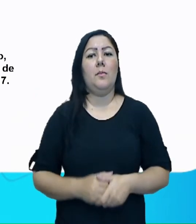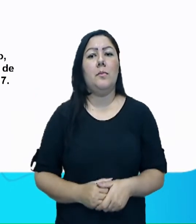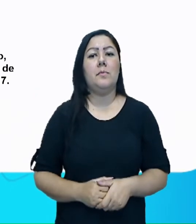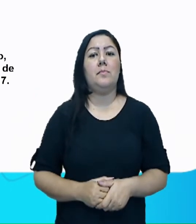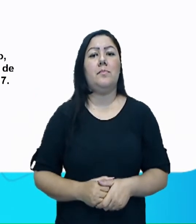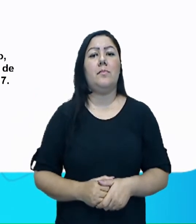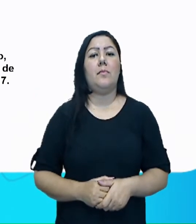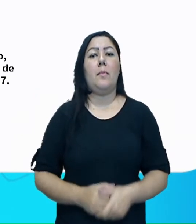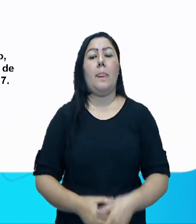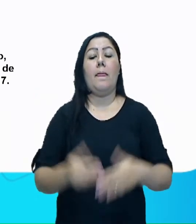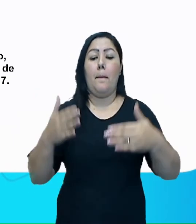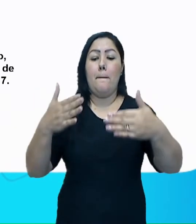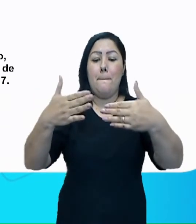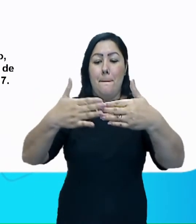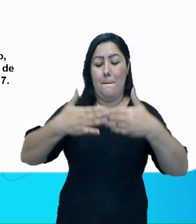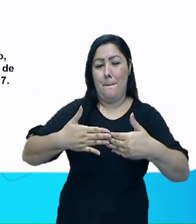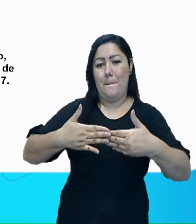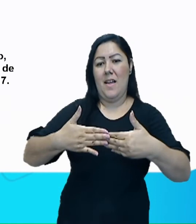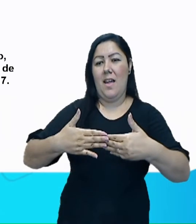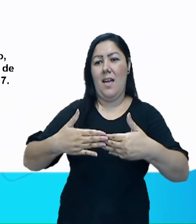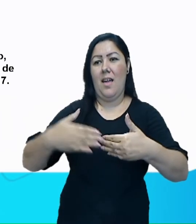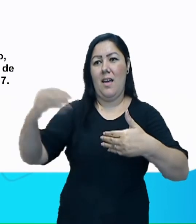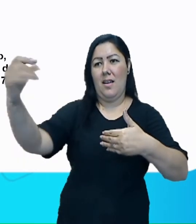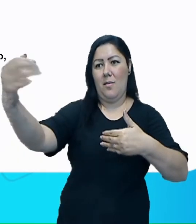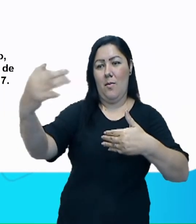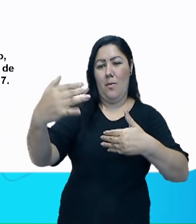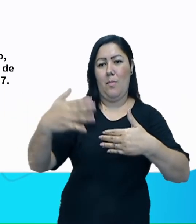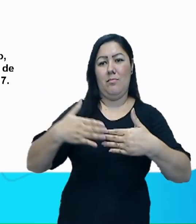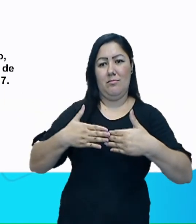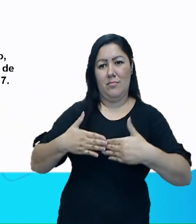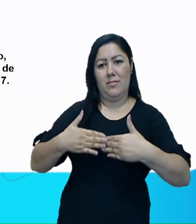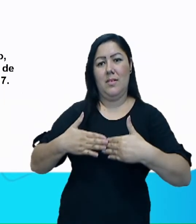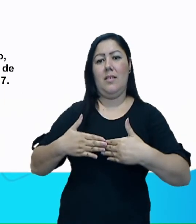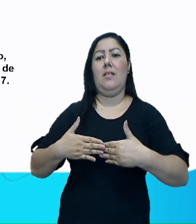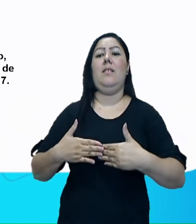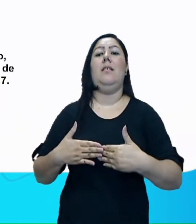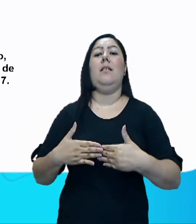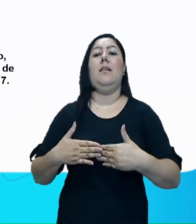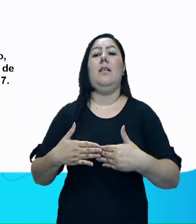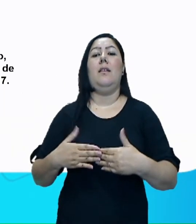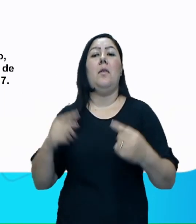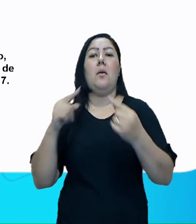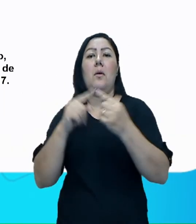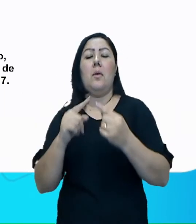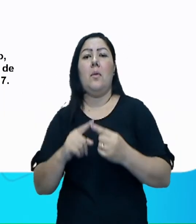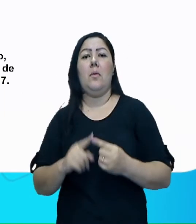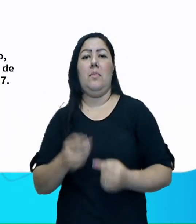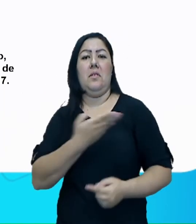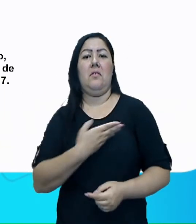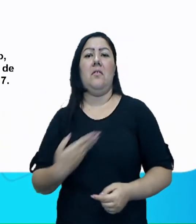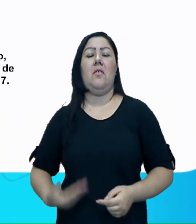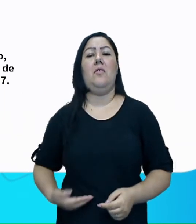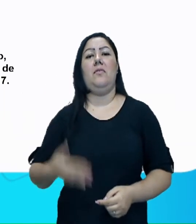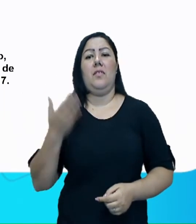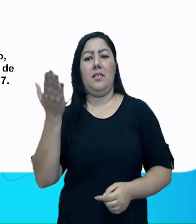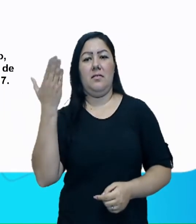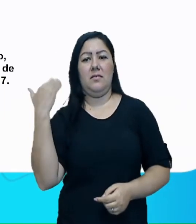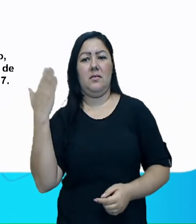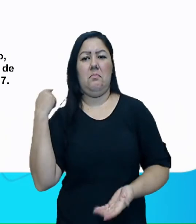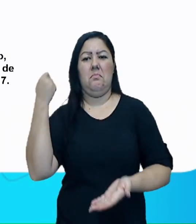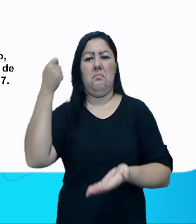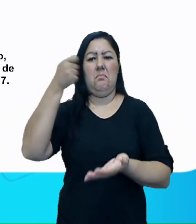Barreiras à imigração combinam mais com varguistas e estatistas do que com os verdadeiros amantes